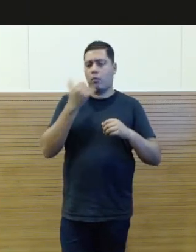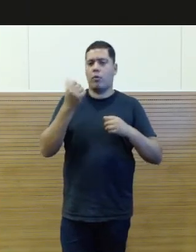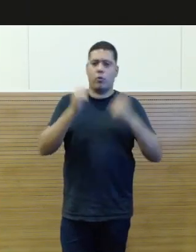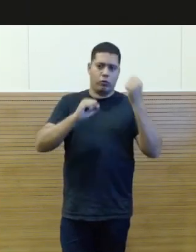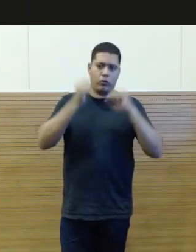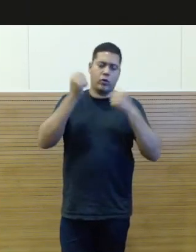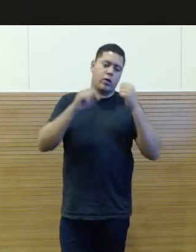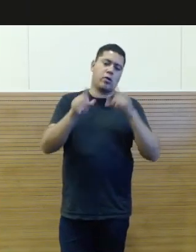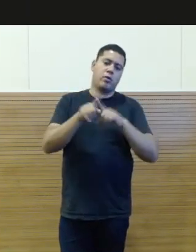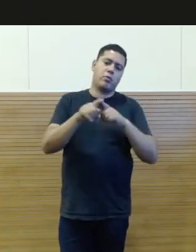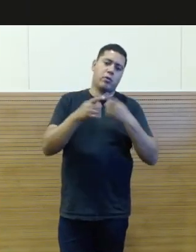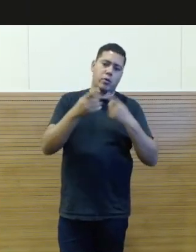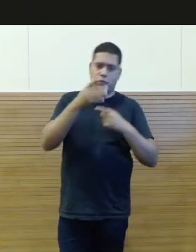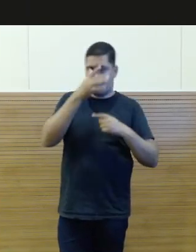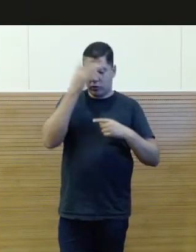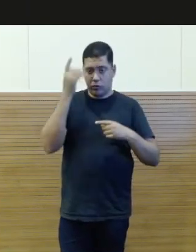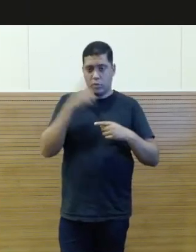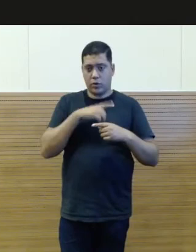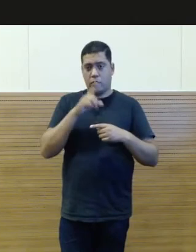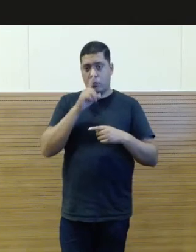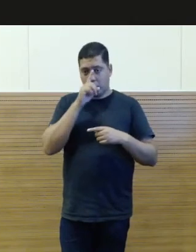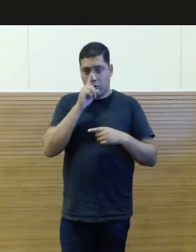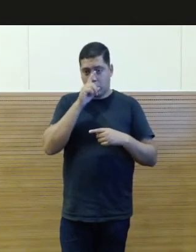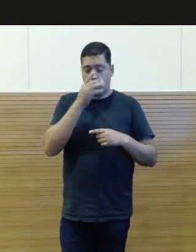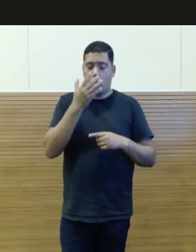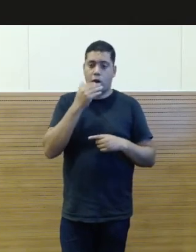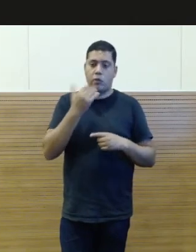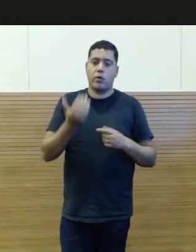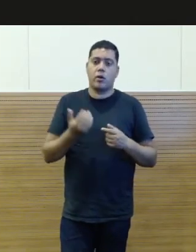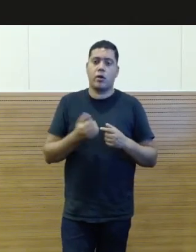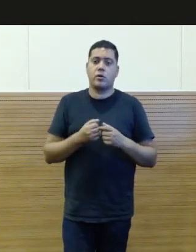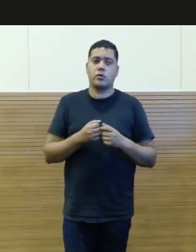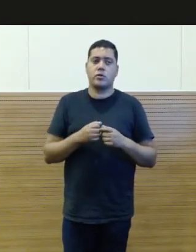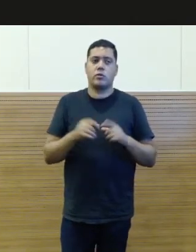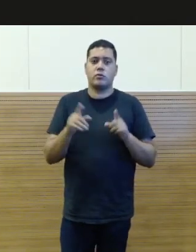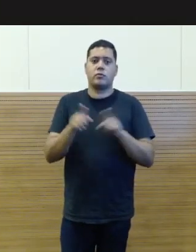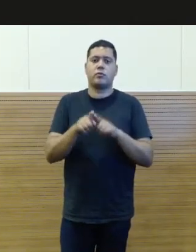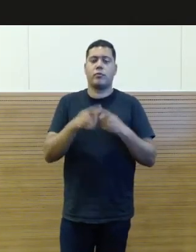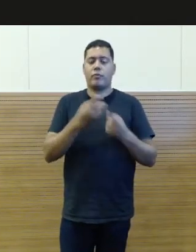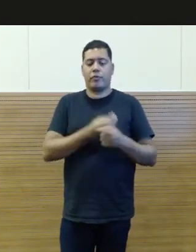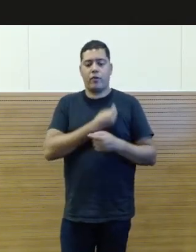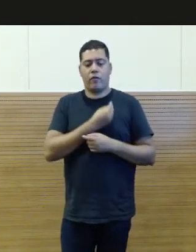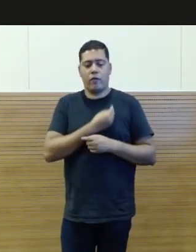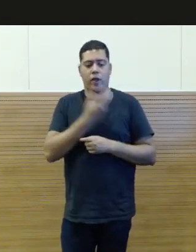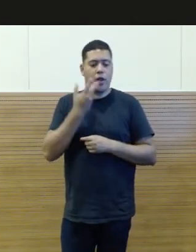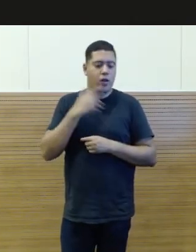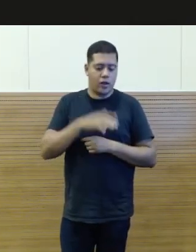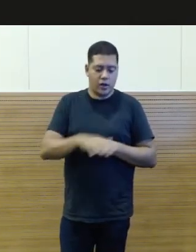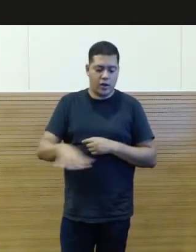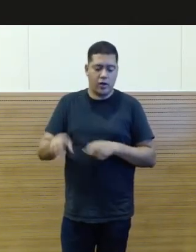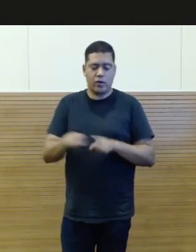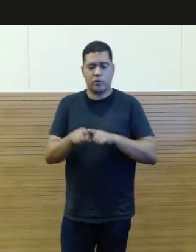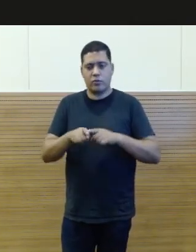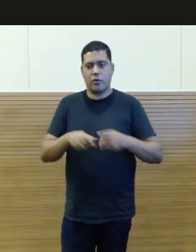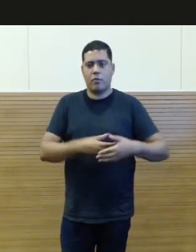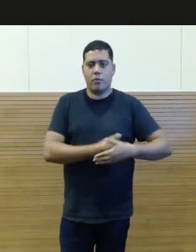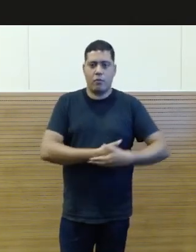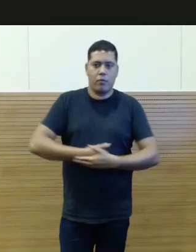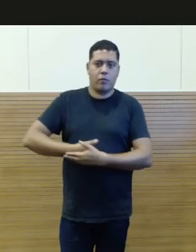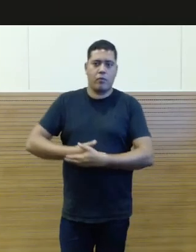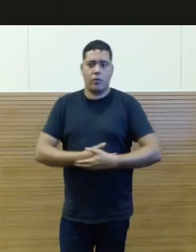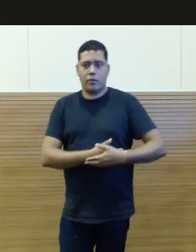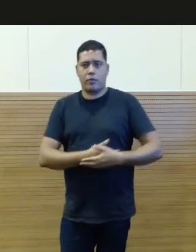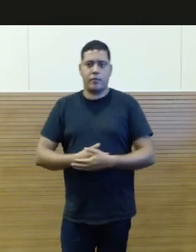dos consumidores e colocar em risco a alimentação e a vida de crianças e bebês, né? E